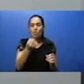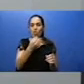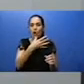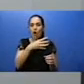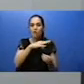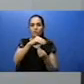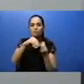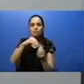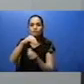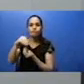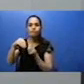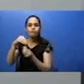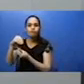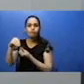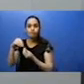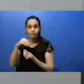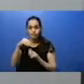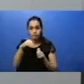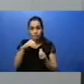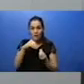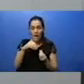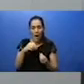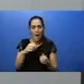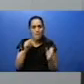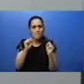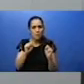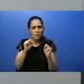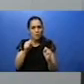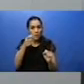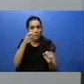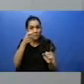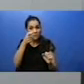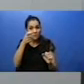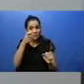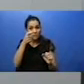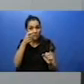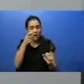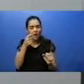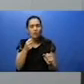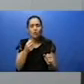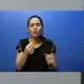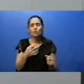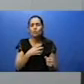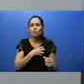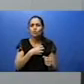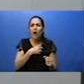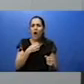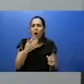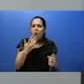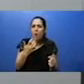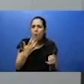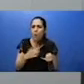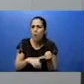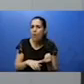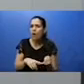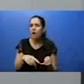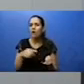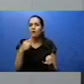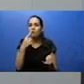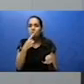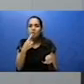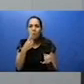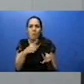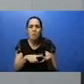nessa formação nós podemos observar algumas alterações na cor, no sabor, na aparência, até no